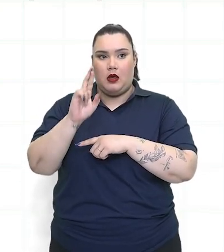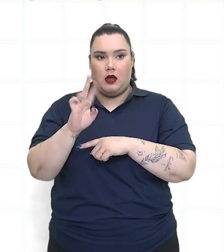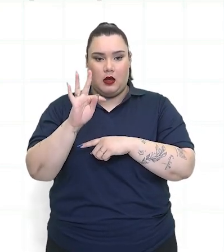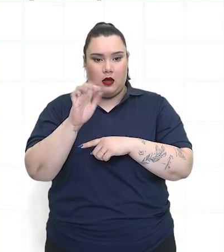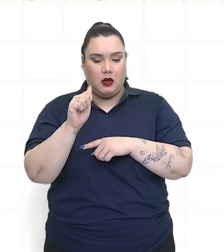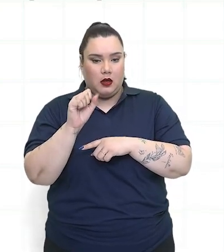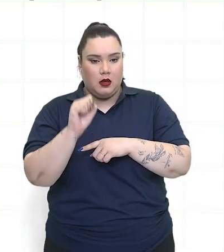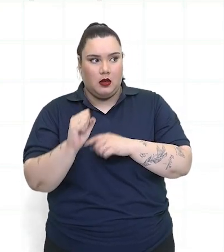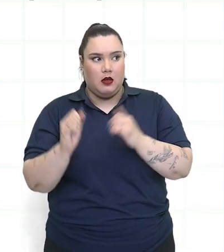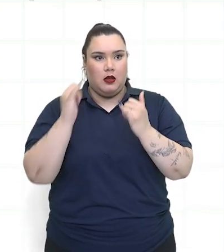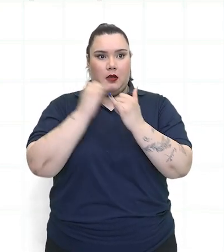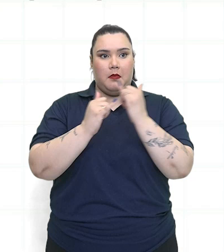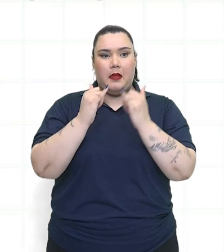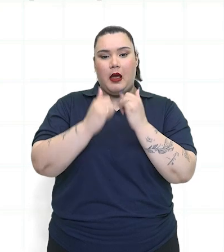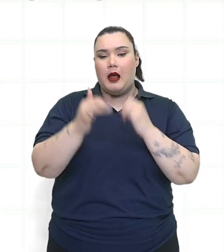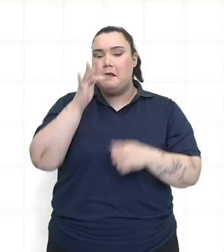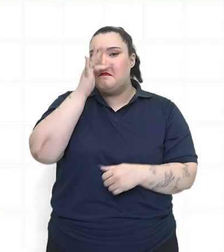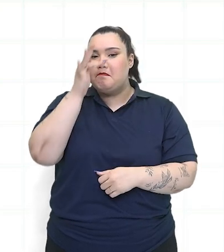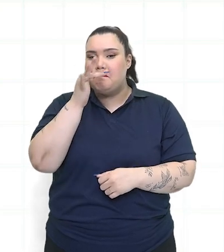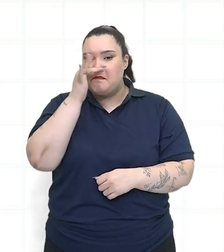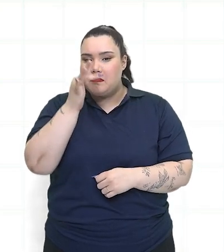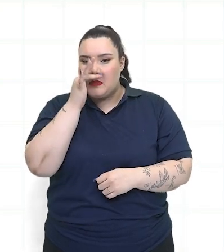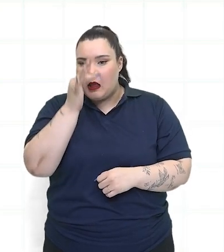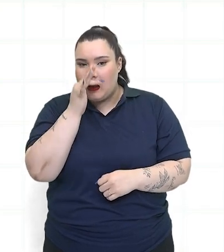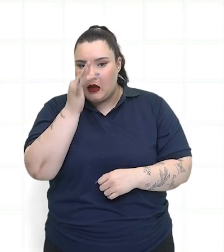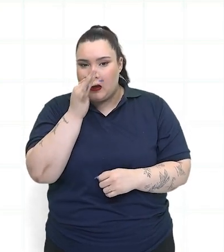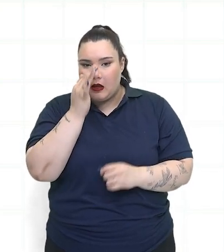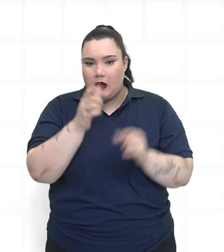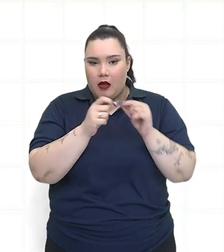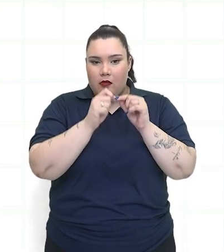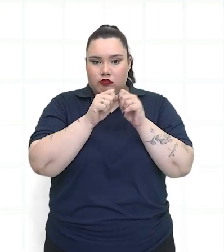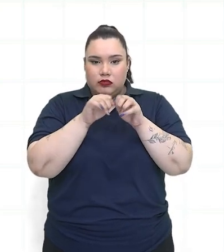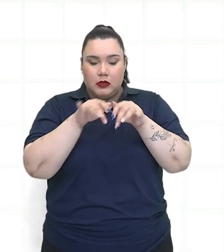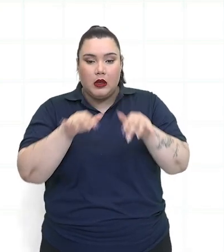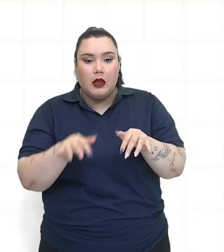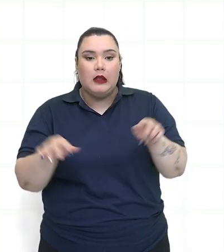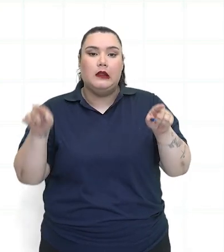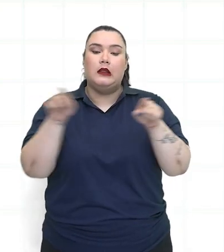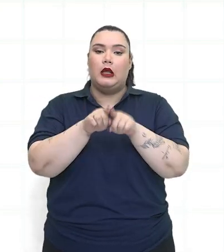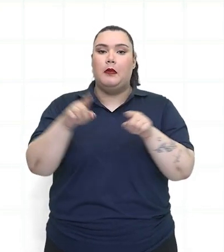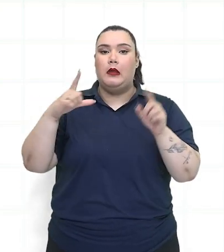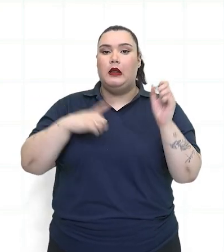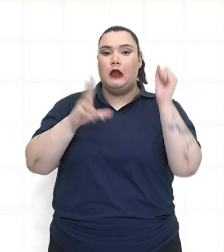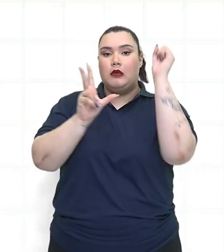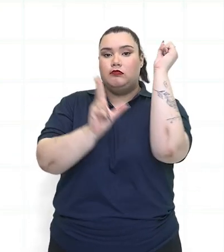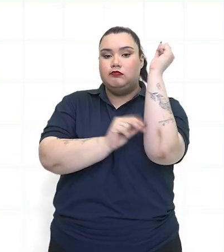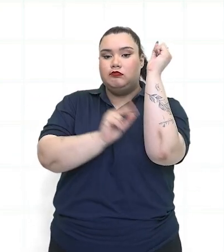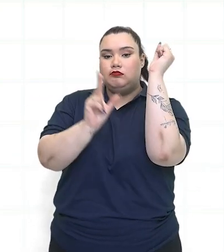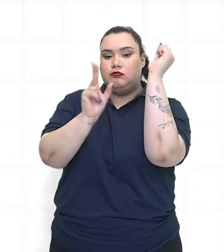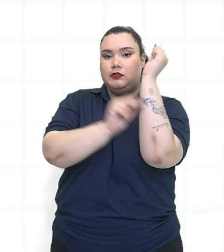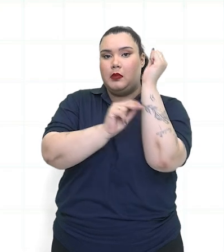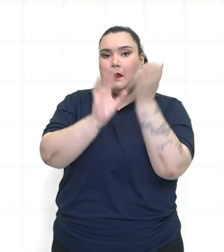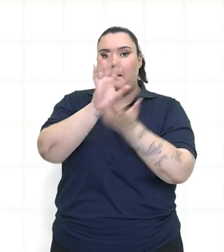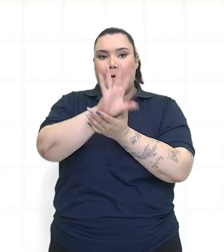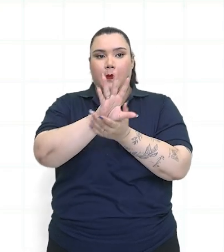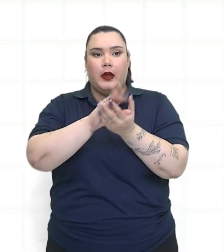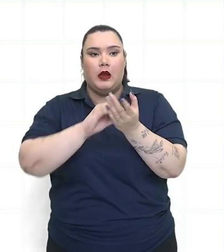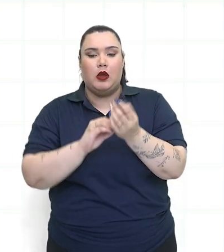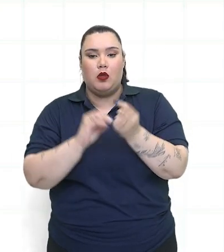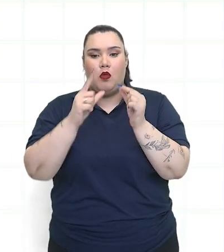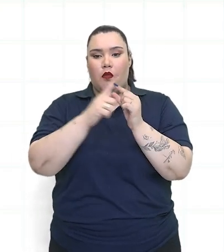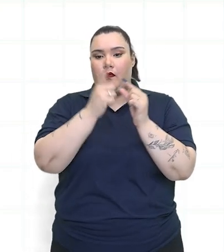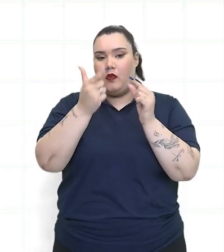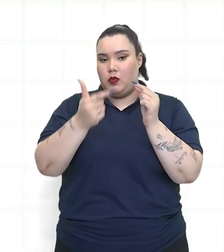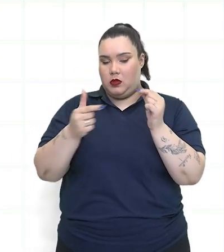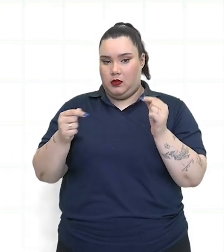com raminhos de plantas. E há grilos que imitam folhas.